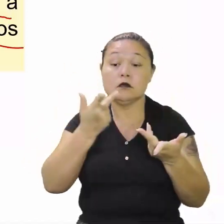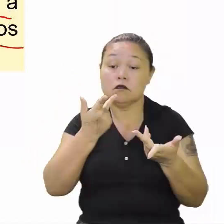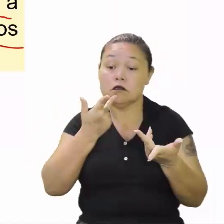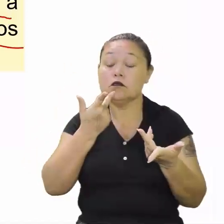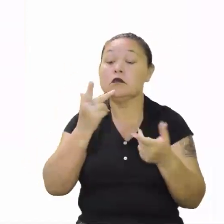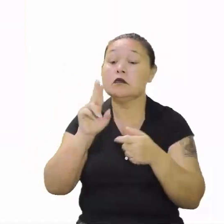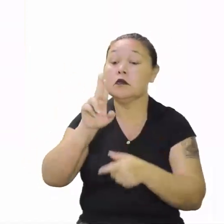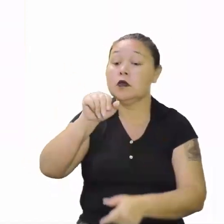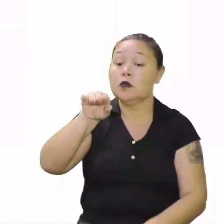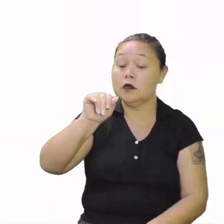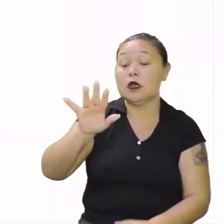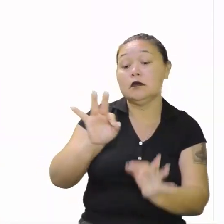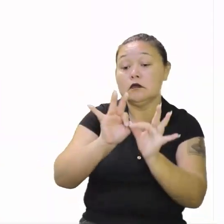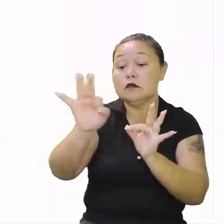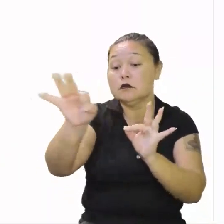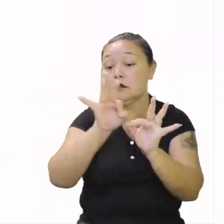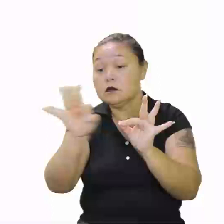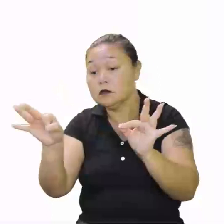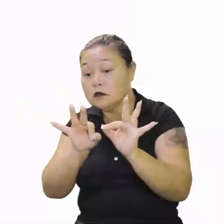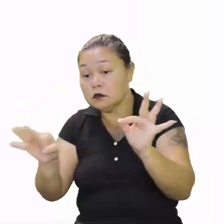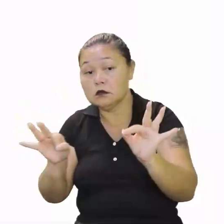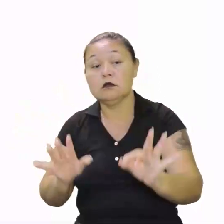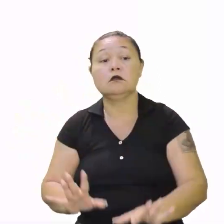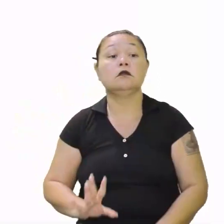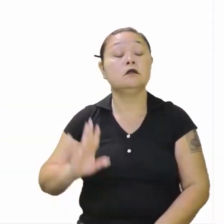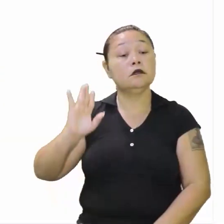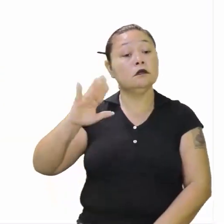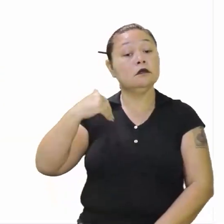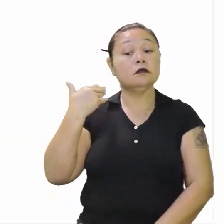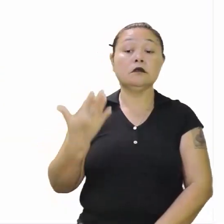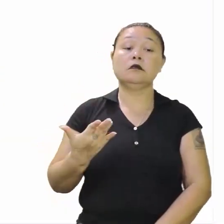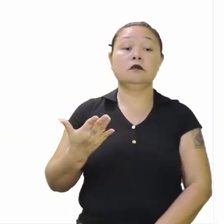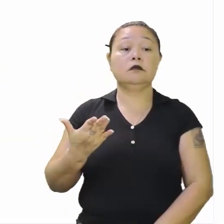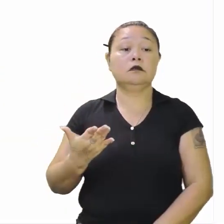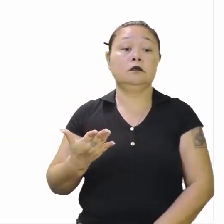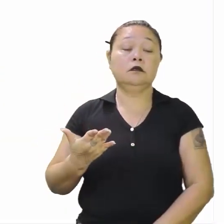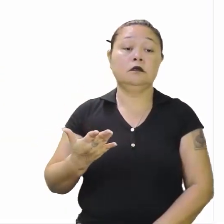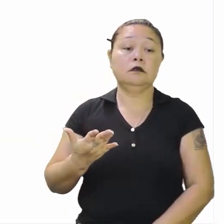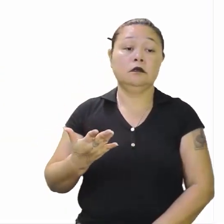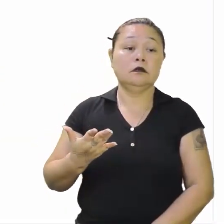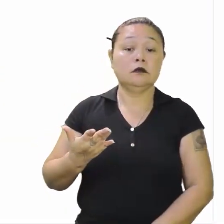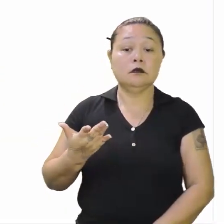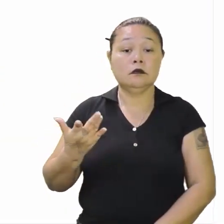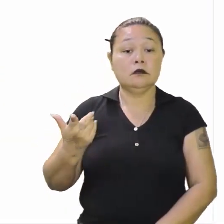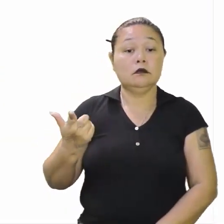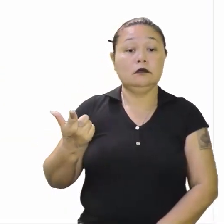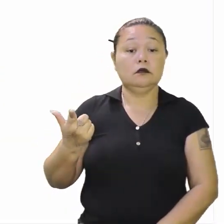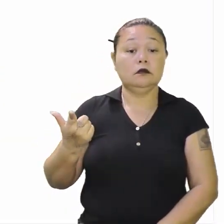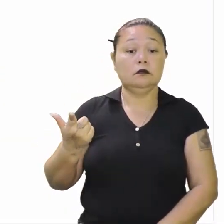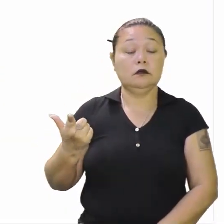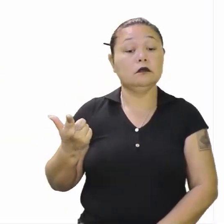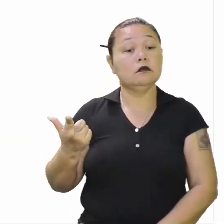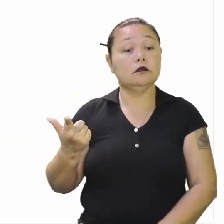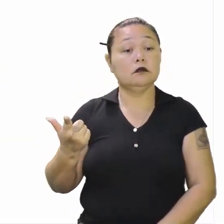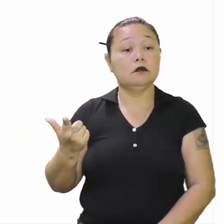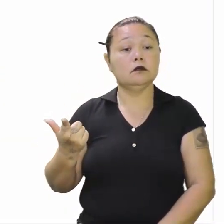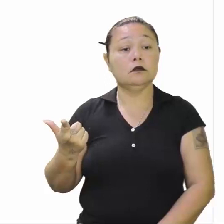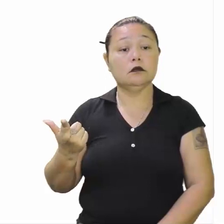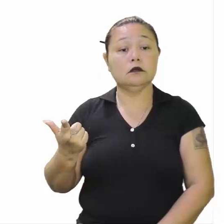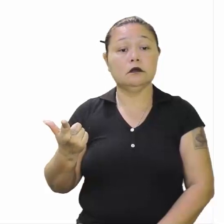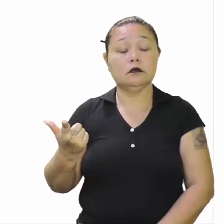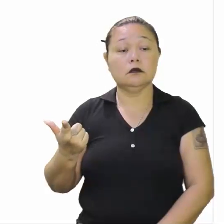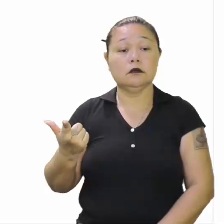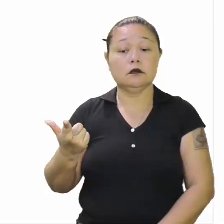unidades de medida. Na sequência, observamos o seguinte.